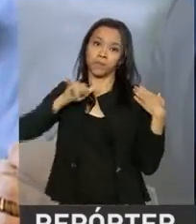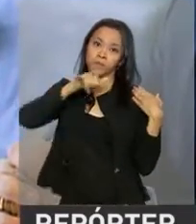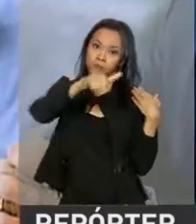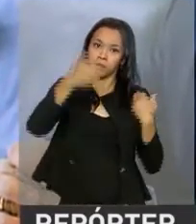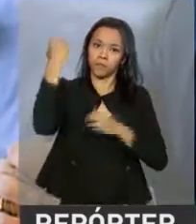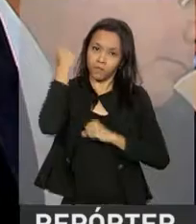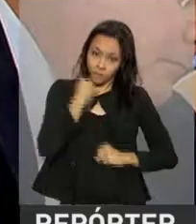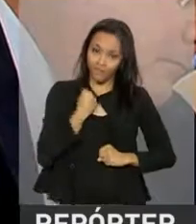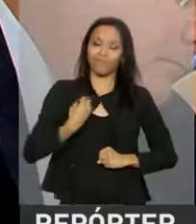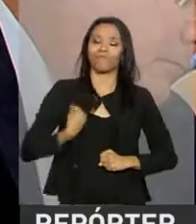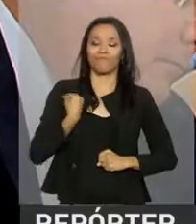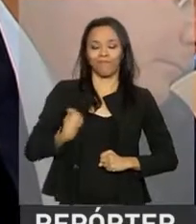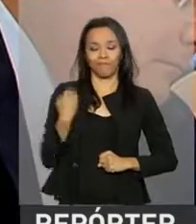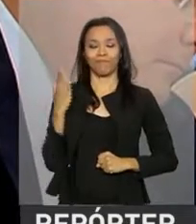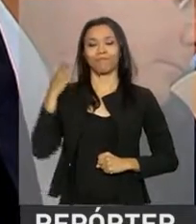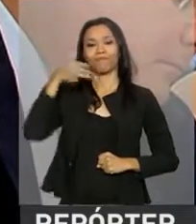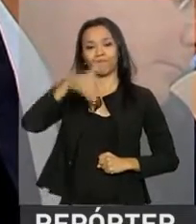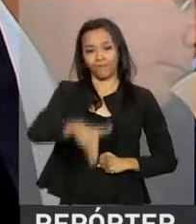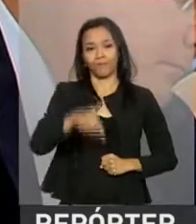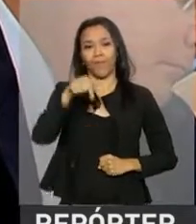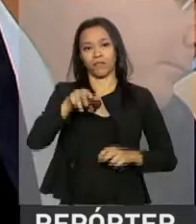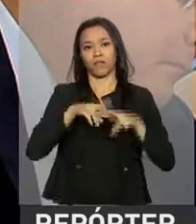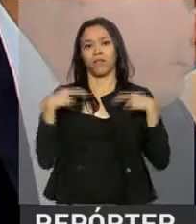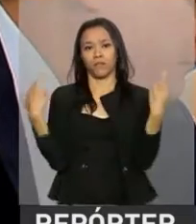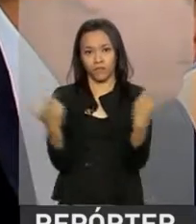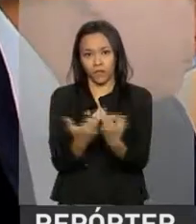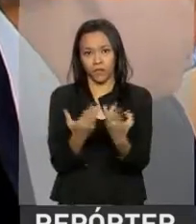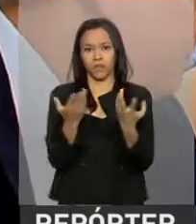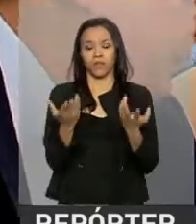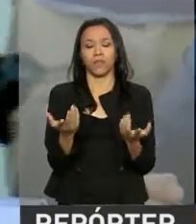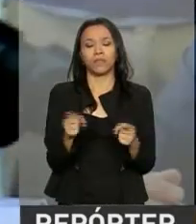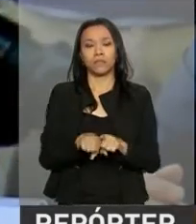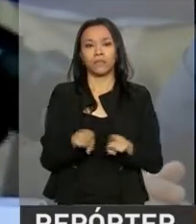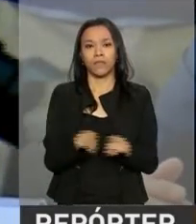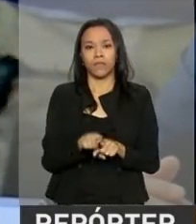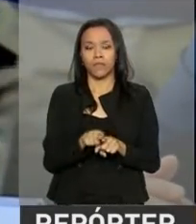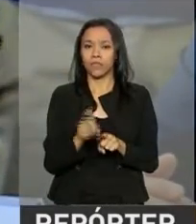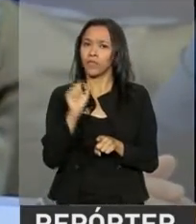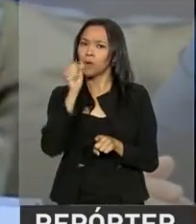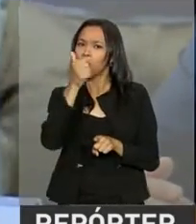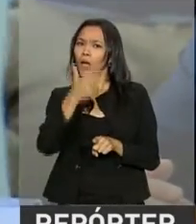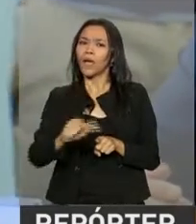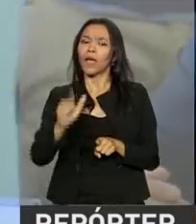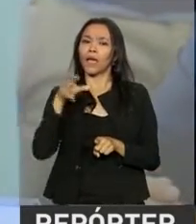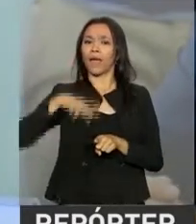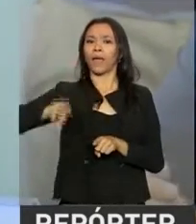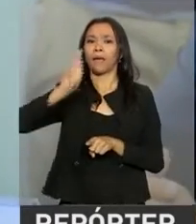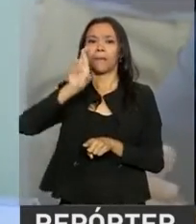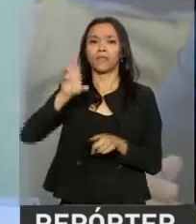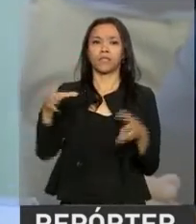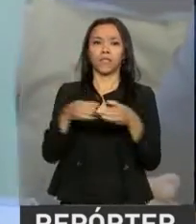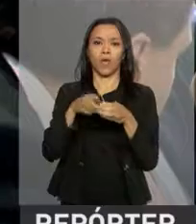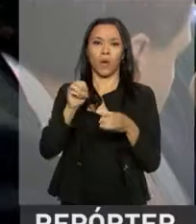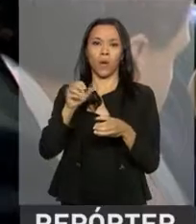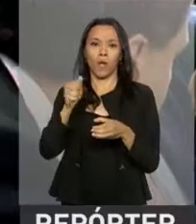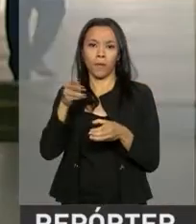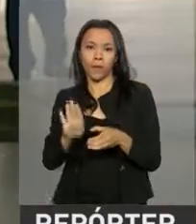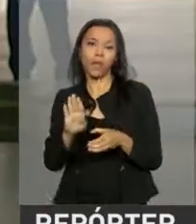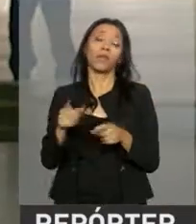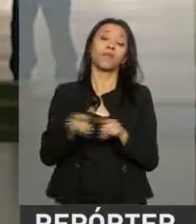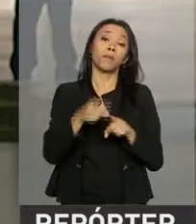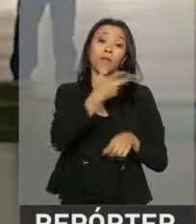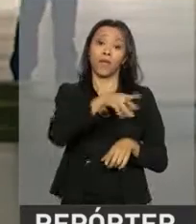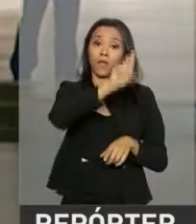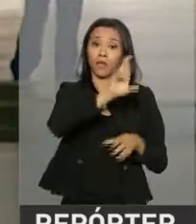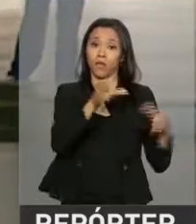nessa reunião, como também se fazem presentes os representantes da OAB e da Polícia Federal.